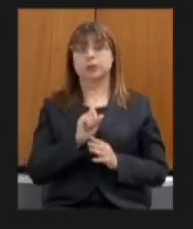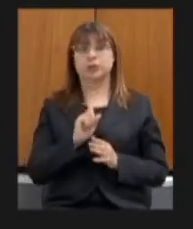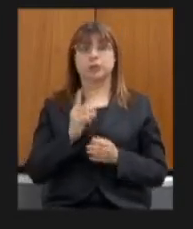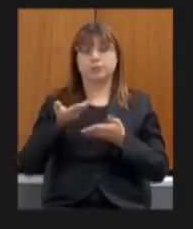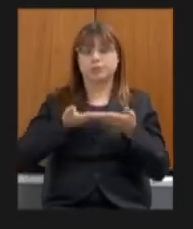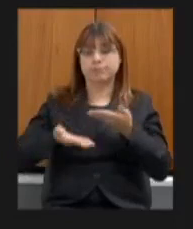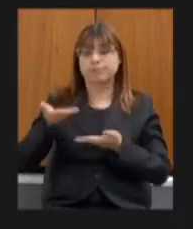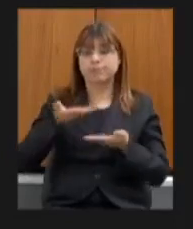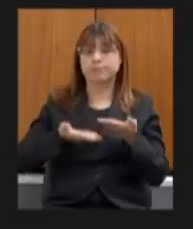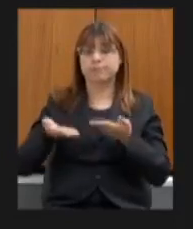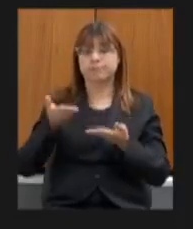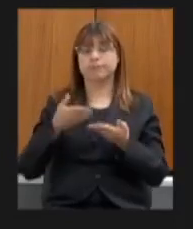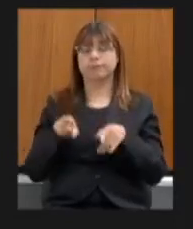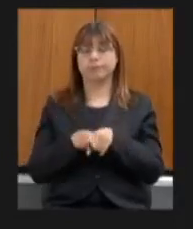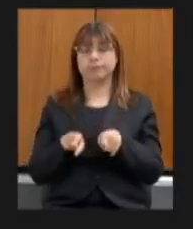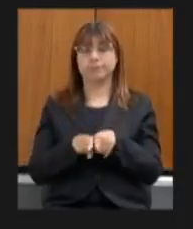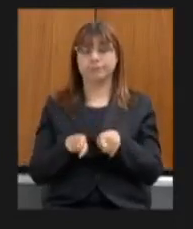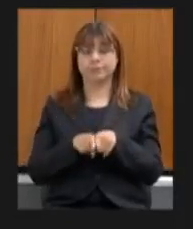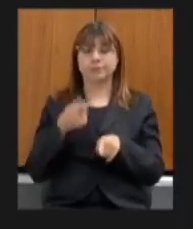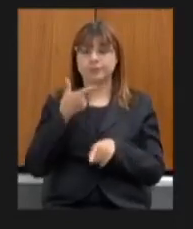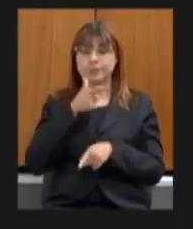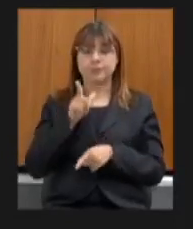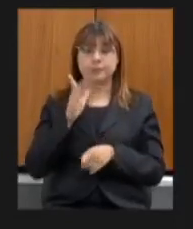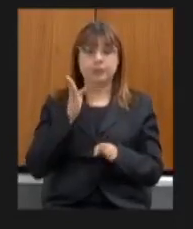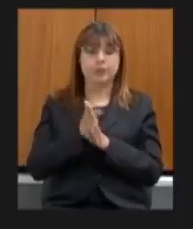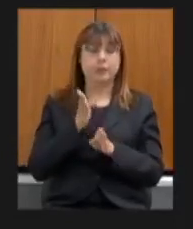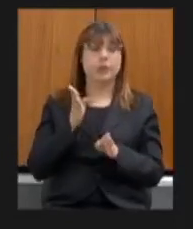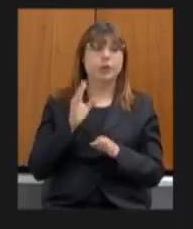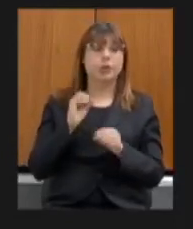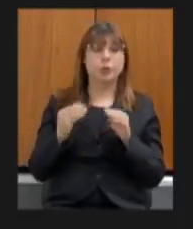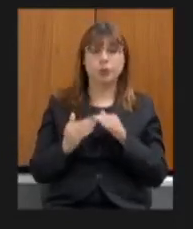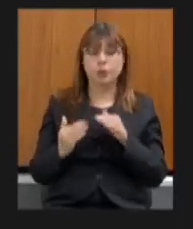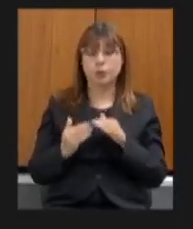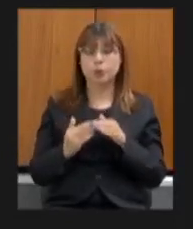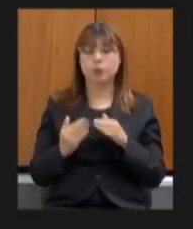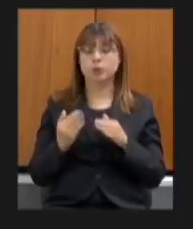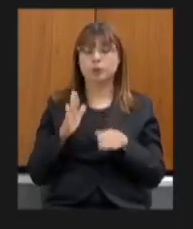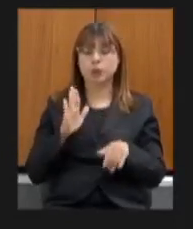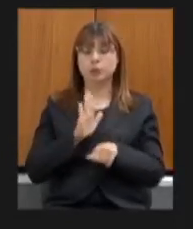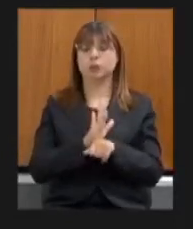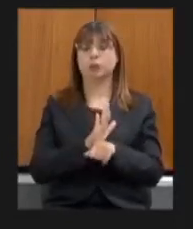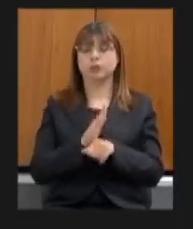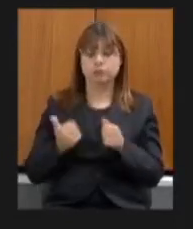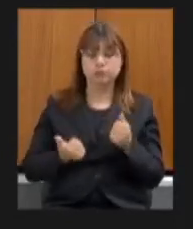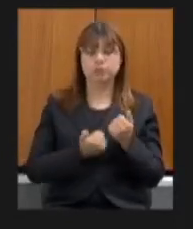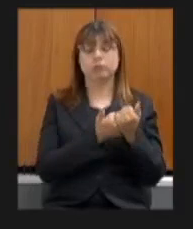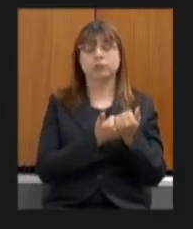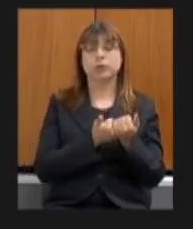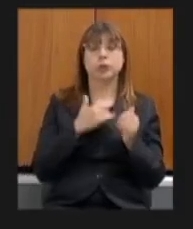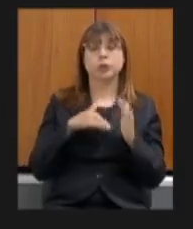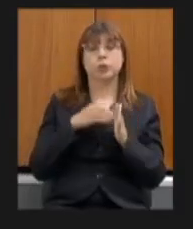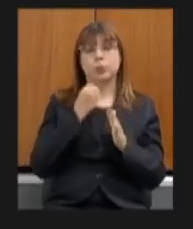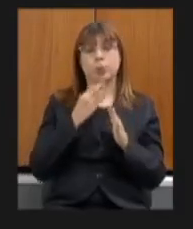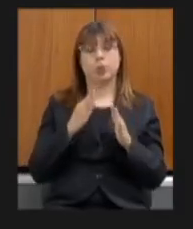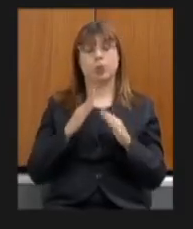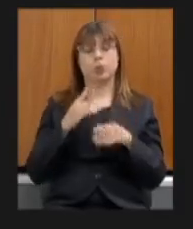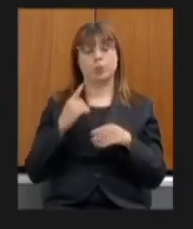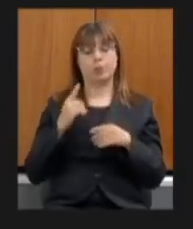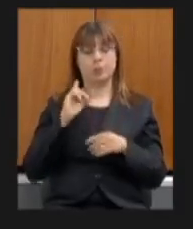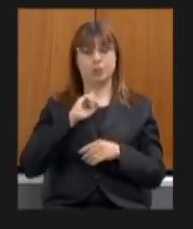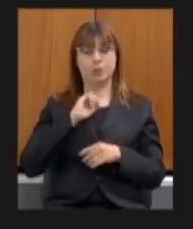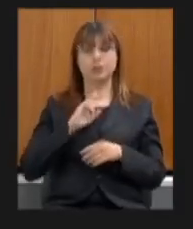dialogar, de buscar consensos e de apoiar aquilo que era bom para Minas. Pelo contrário, foram contra tudo e contra todos,